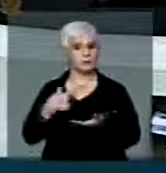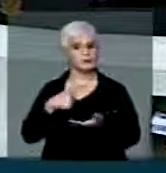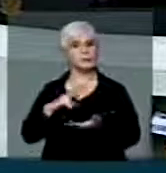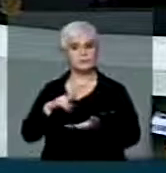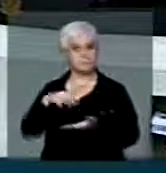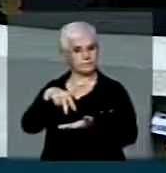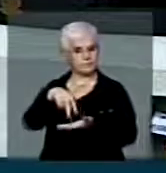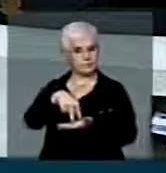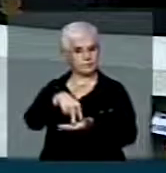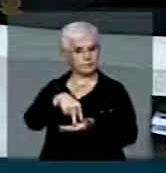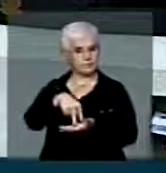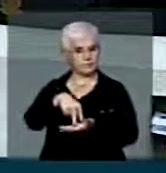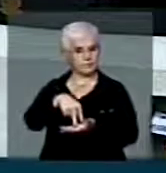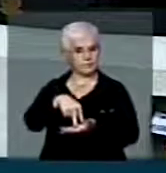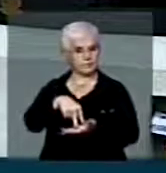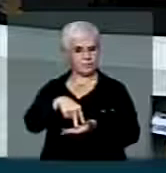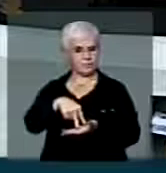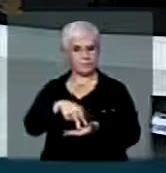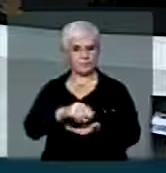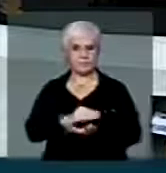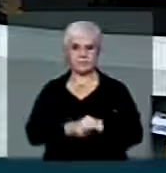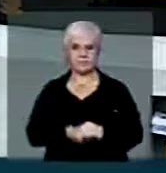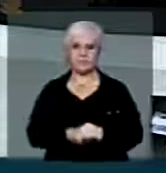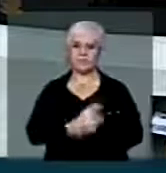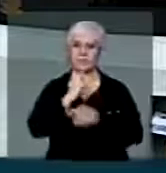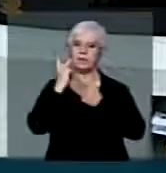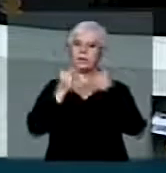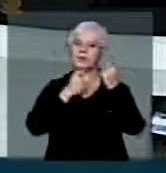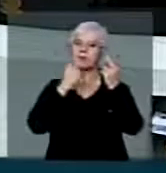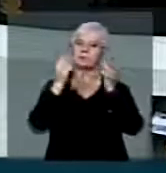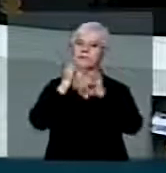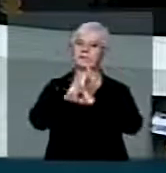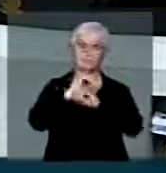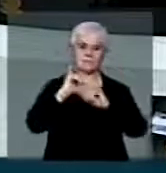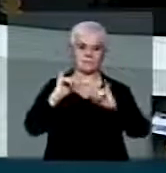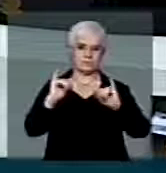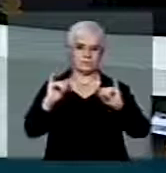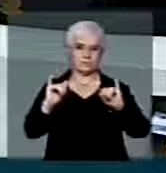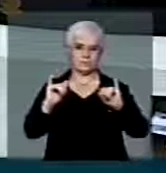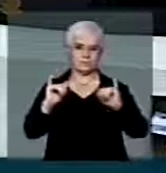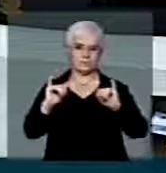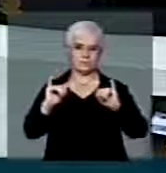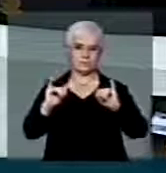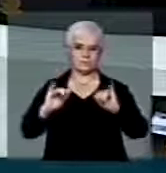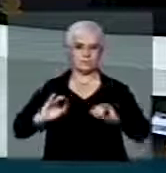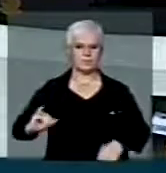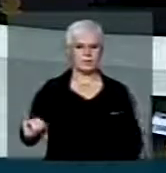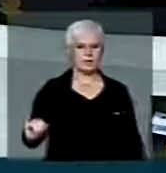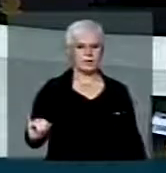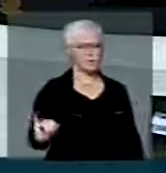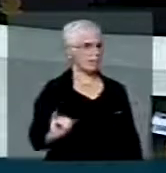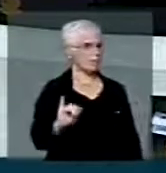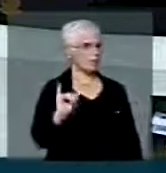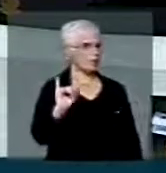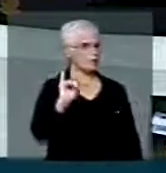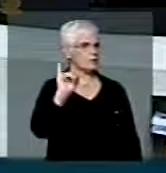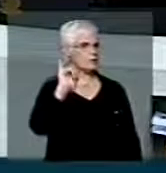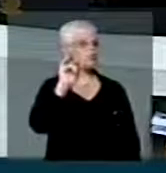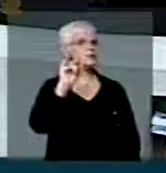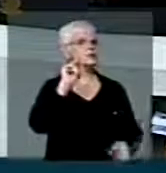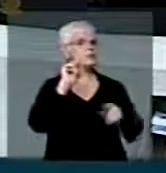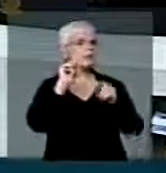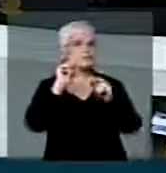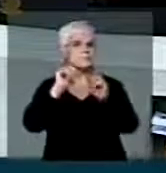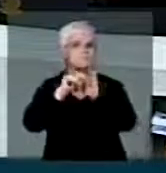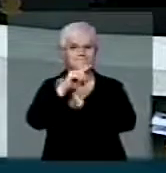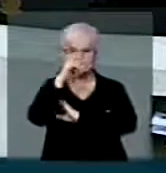senhor presidente, para destacar uma importante